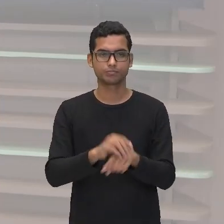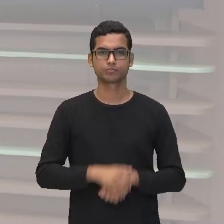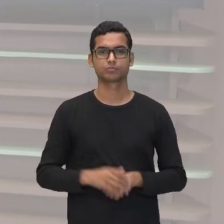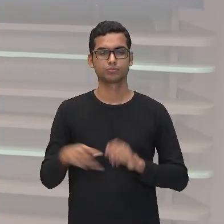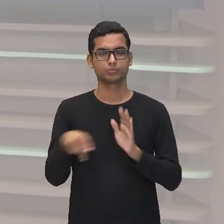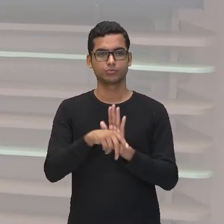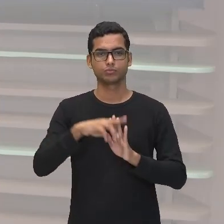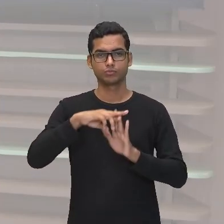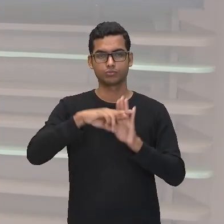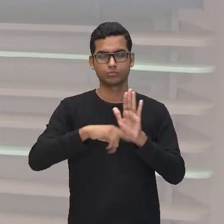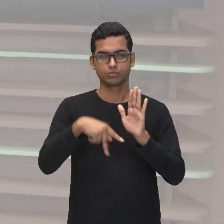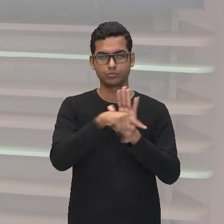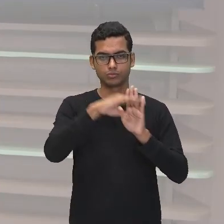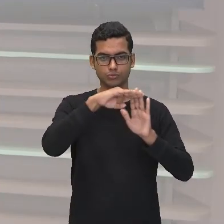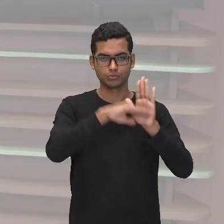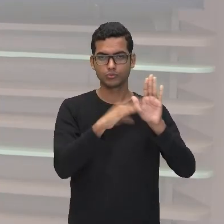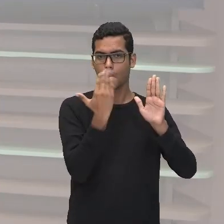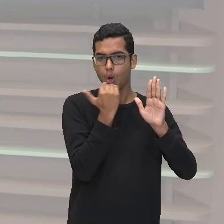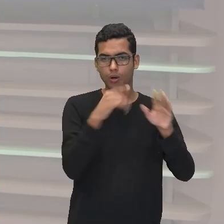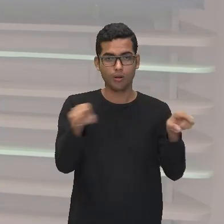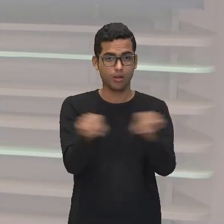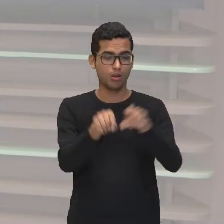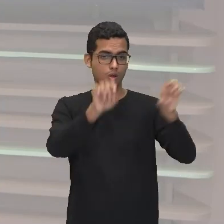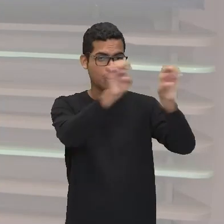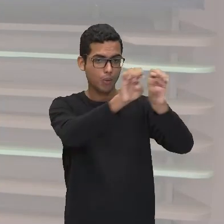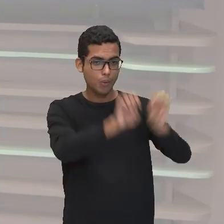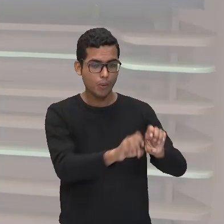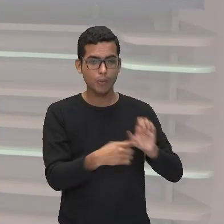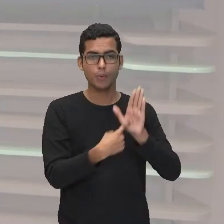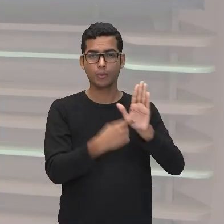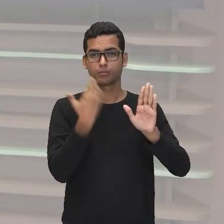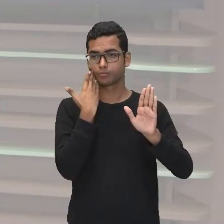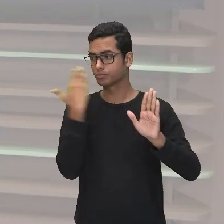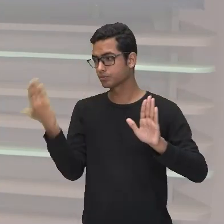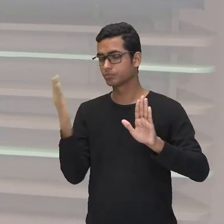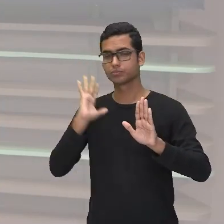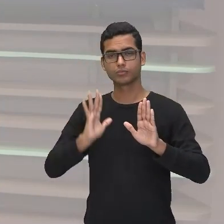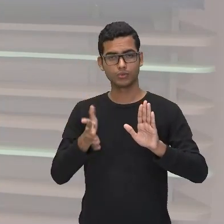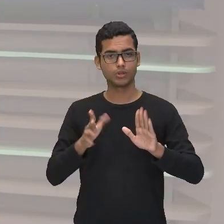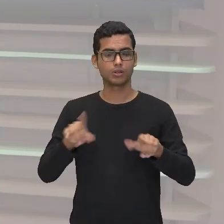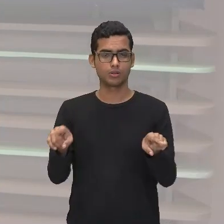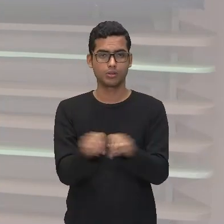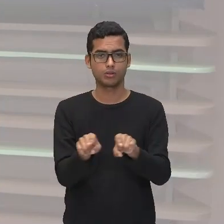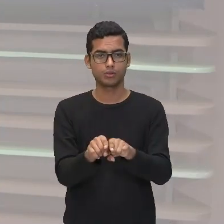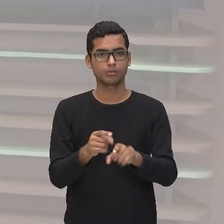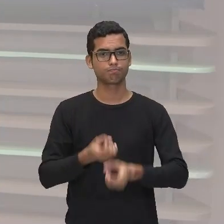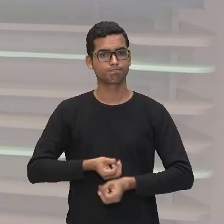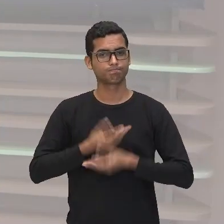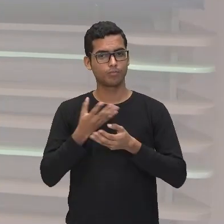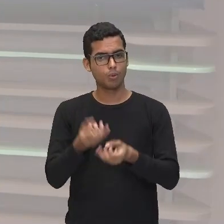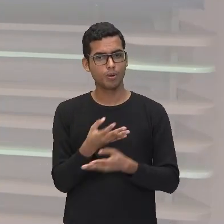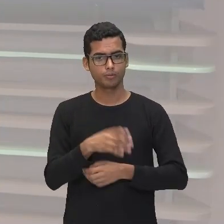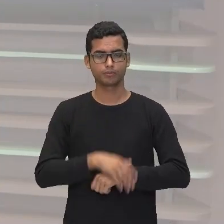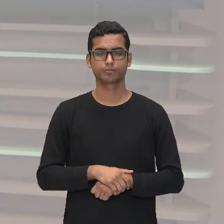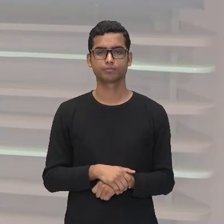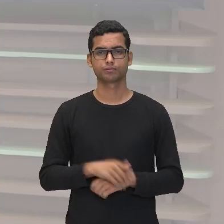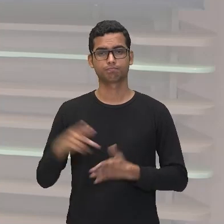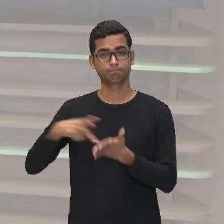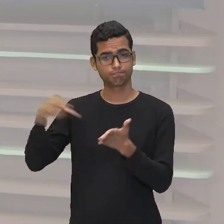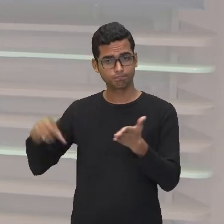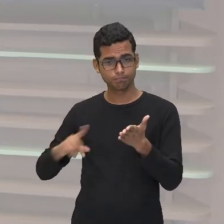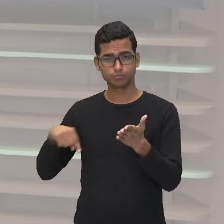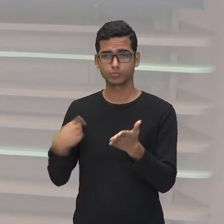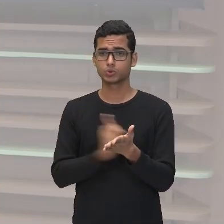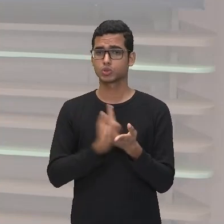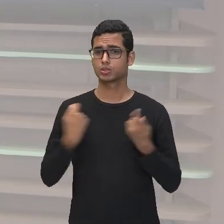receita culinária. Segue essa estrutura, mas é um poema, né? Então, esse poema, uma coisa que a gente tem